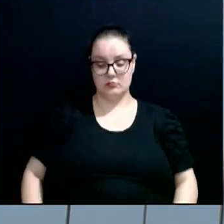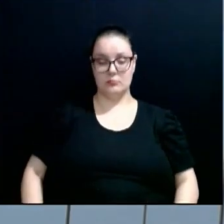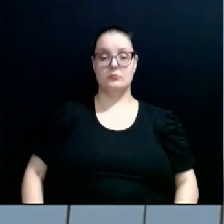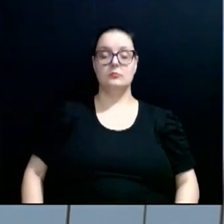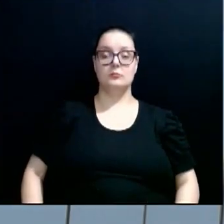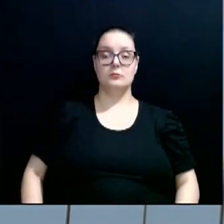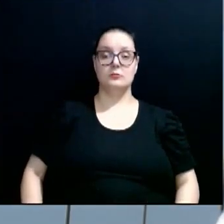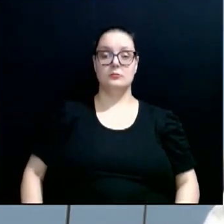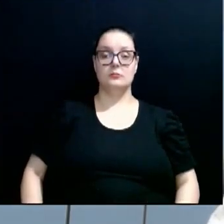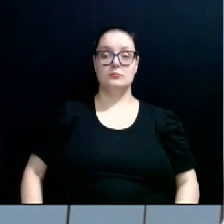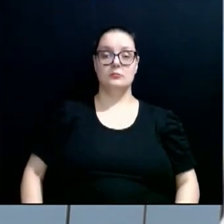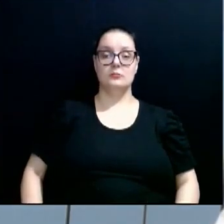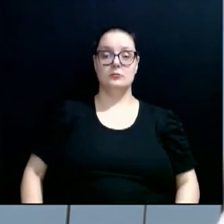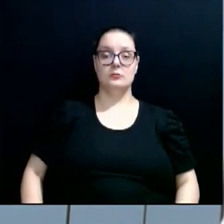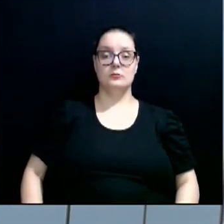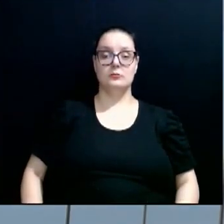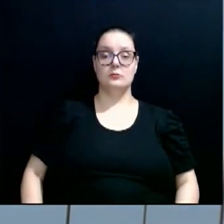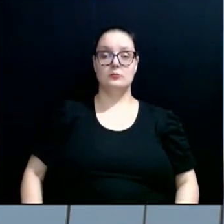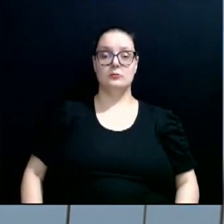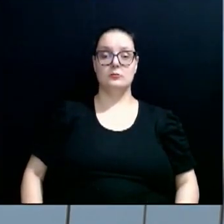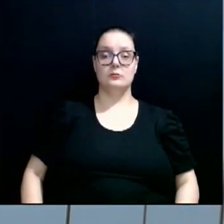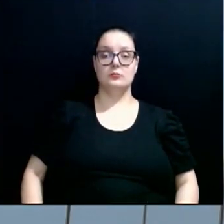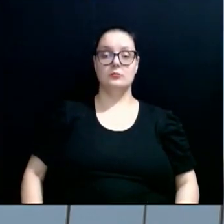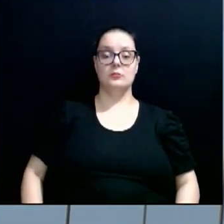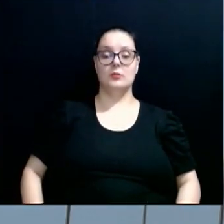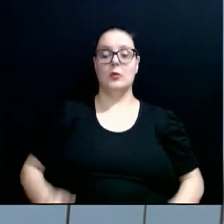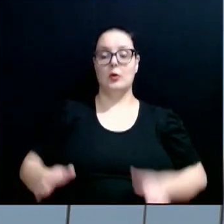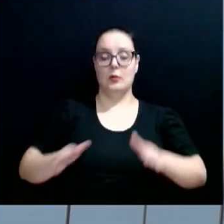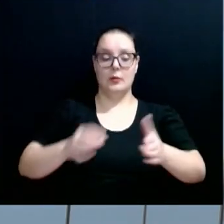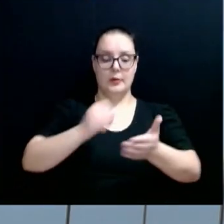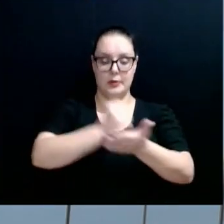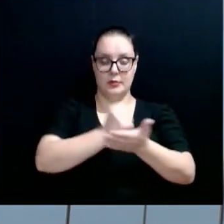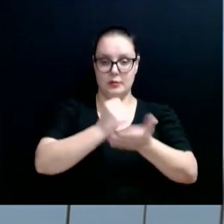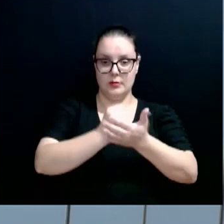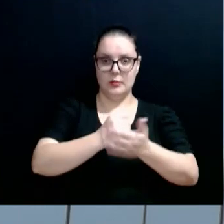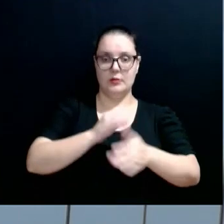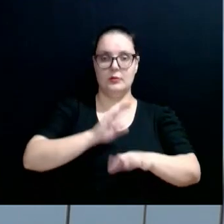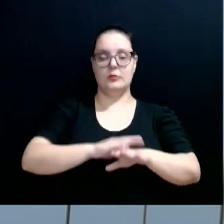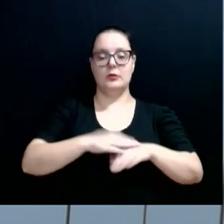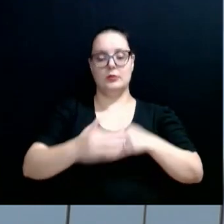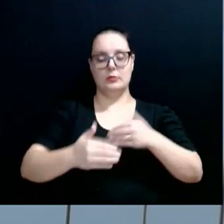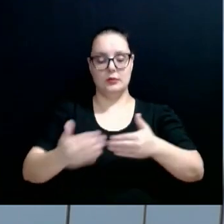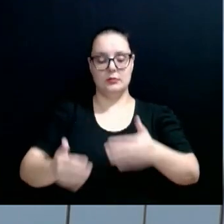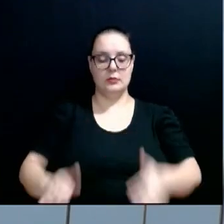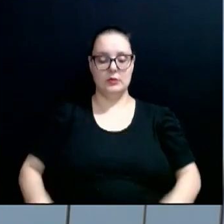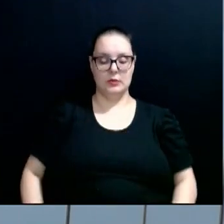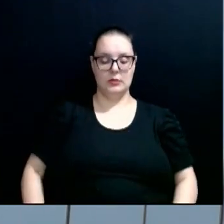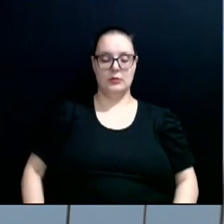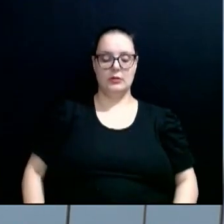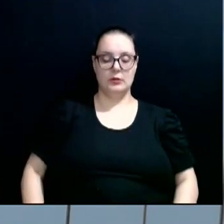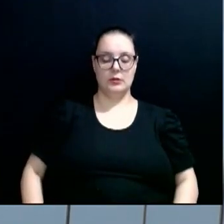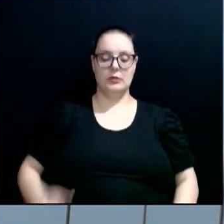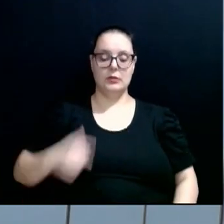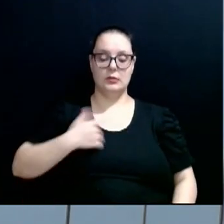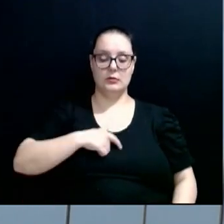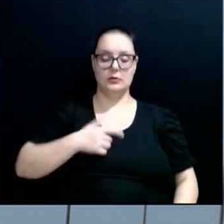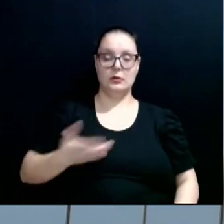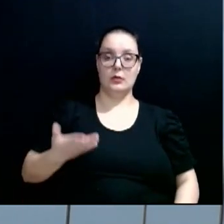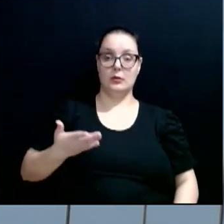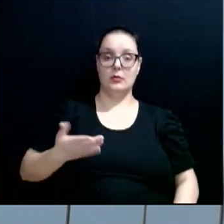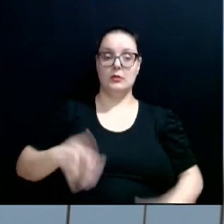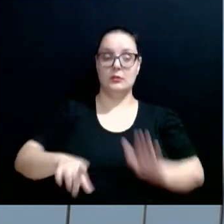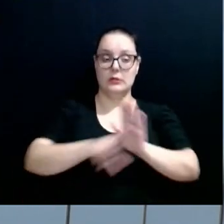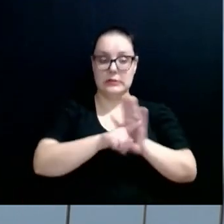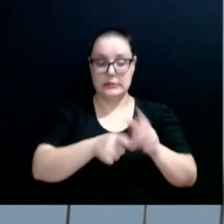o período que o contrato está sendo exercido e a gente fica esbarrado na lei para que a gente não possa